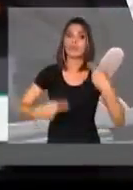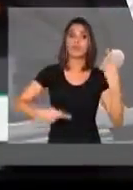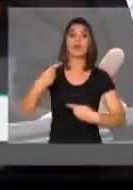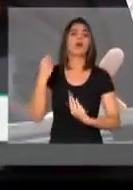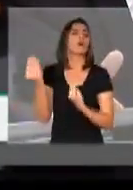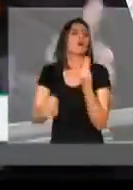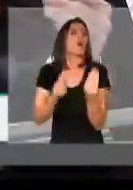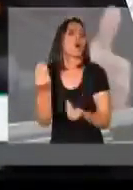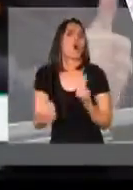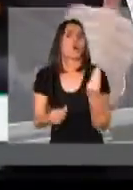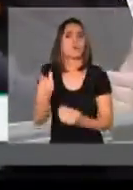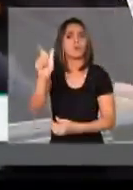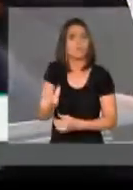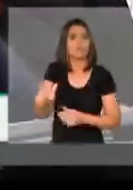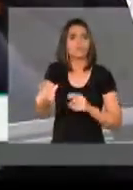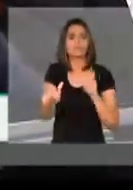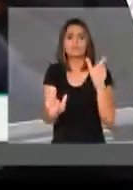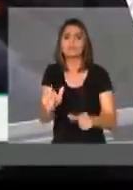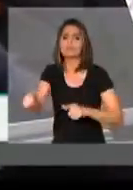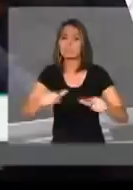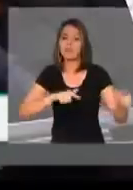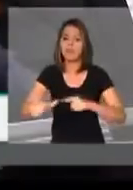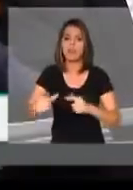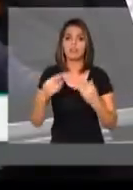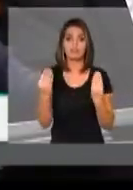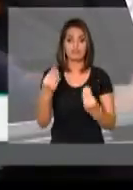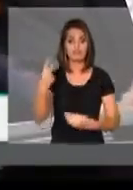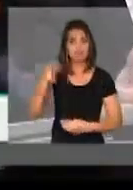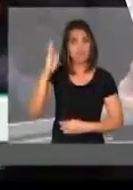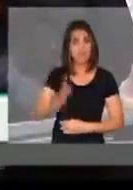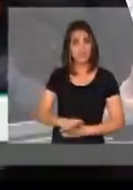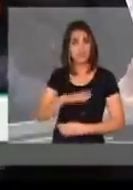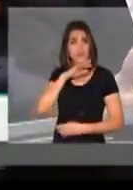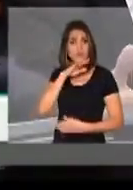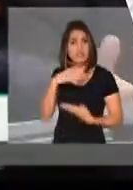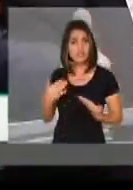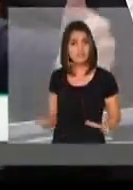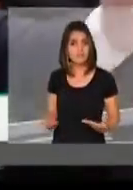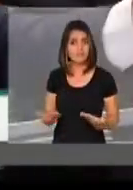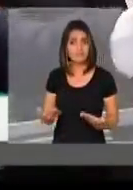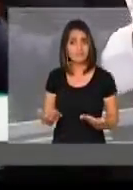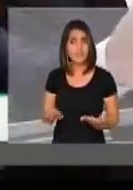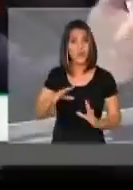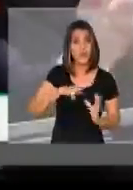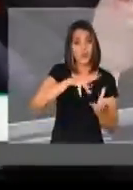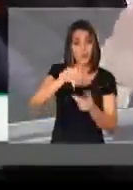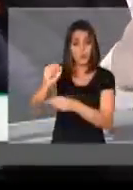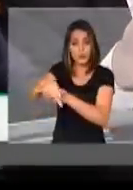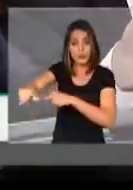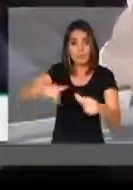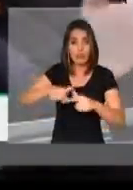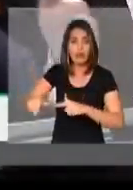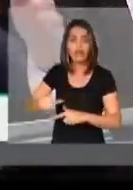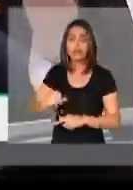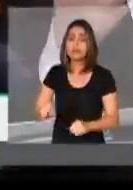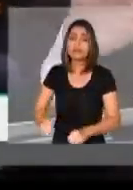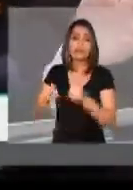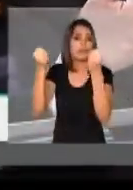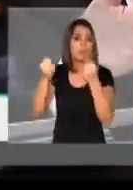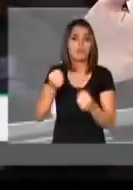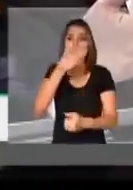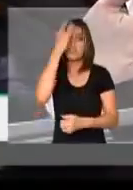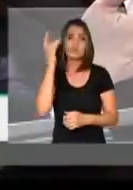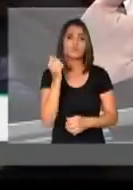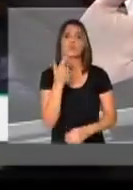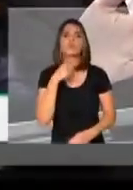é como que um trabalho tão precarizado como o nosso, como que um mundo do trabalho tão precarizado quanto o nosso, quando as pessoas